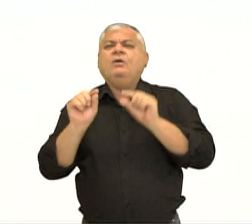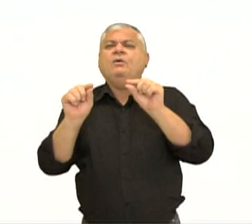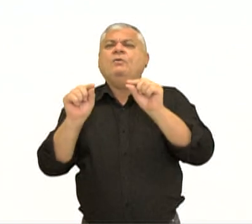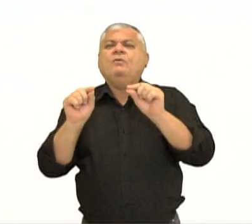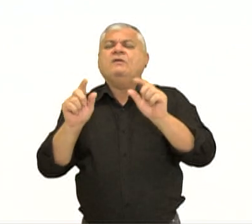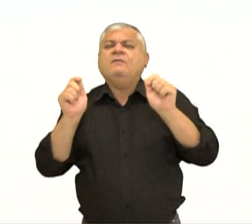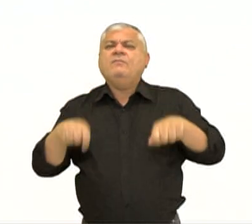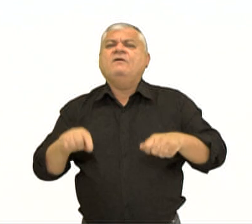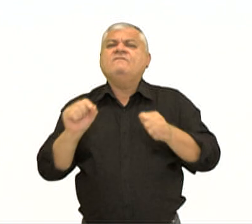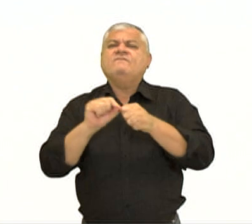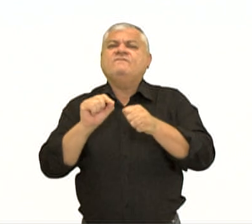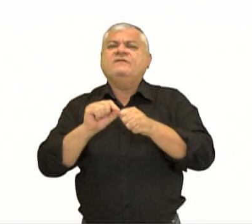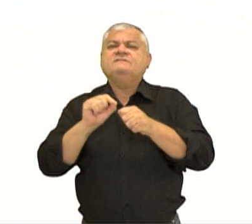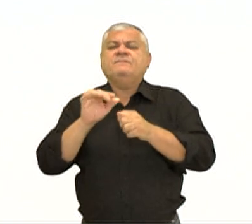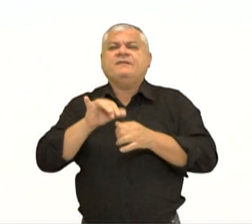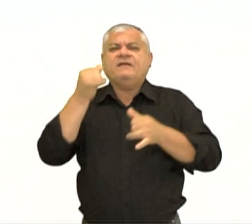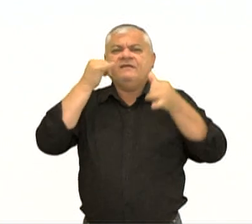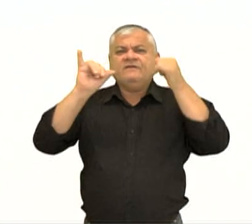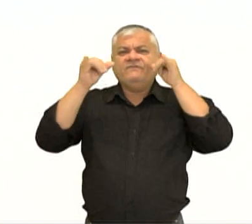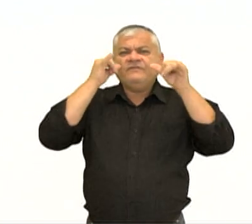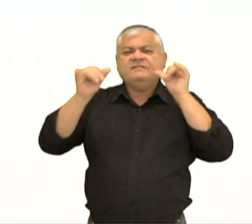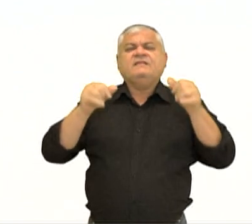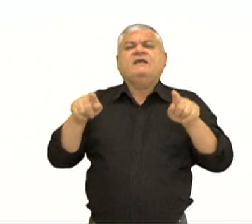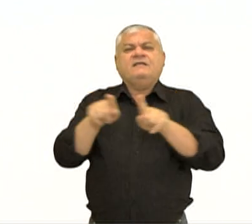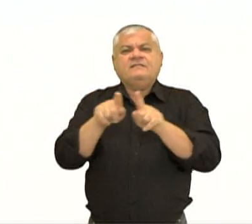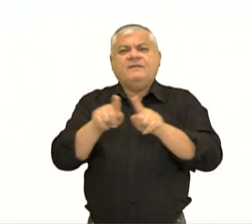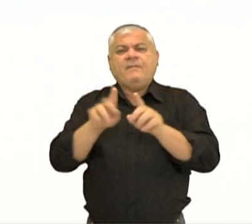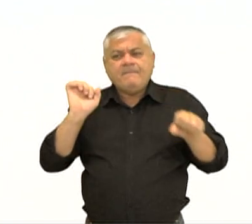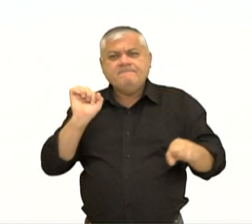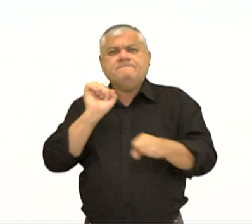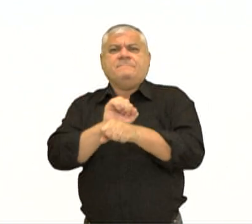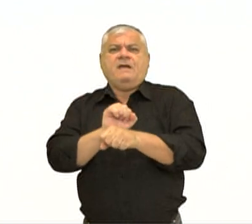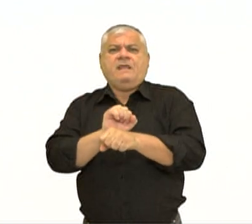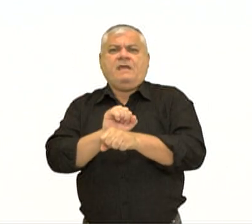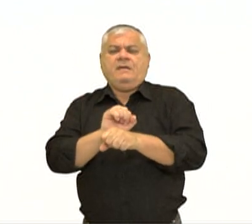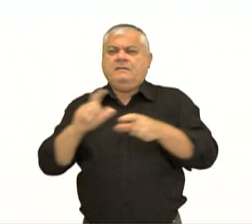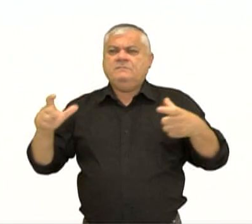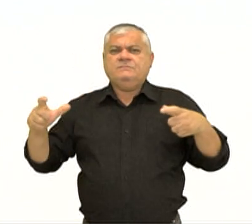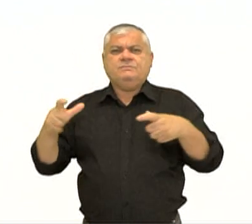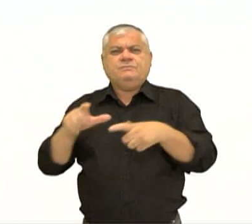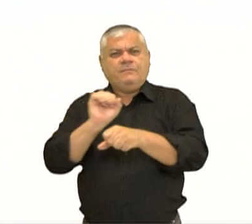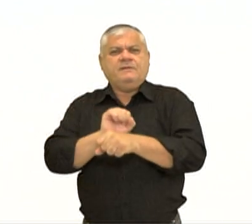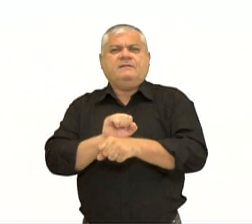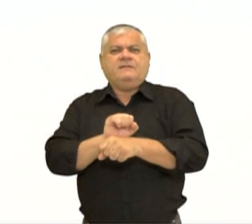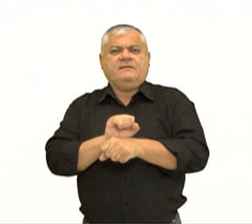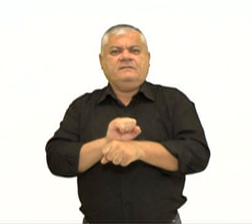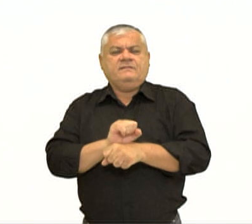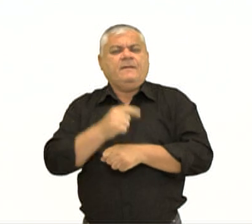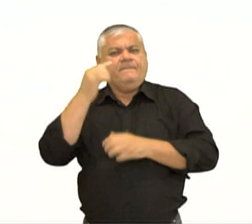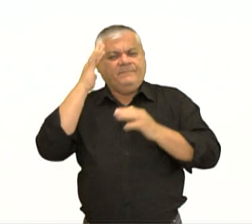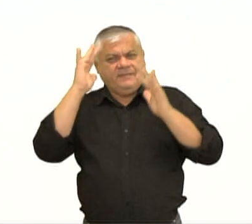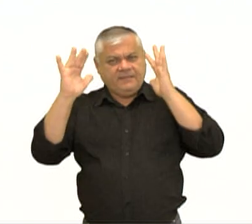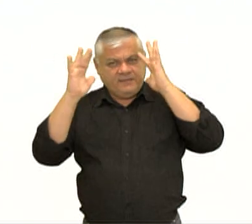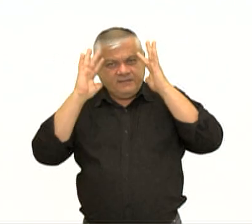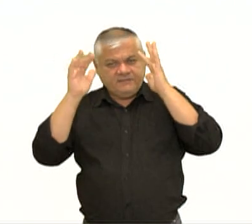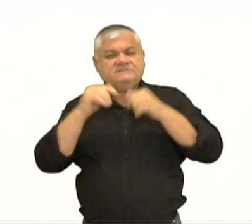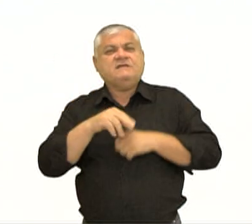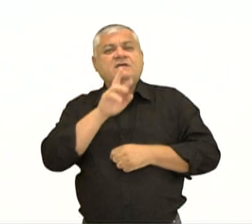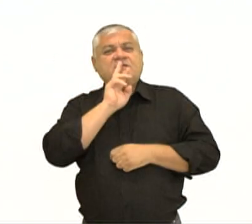ser feito para evitar e desacelerar o surgimento de novas variantes? Então, pensa aí um